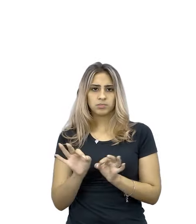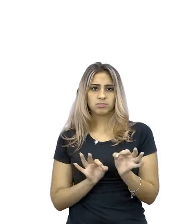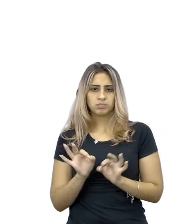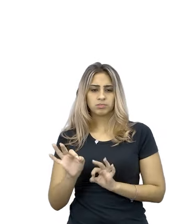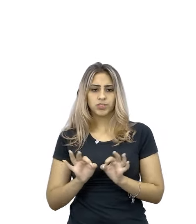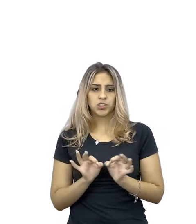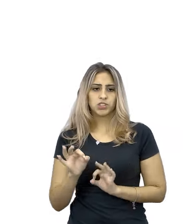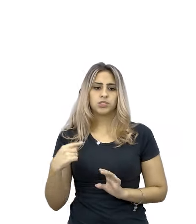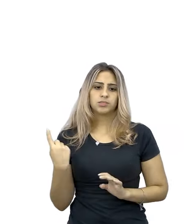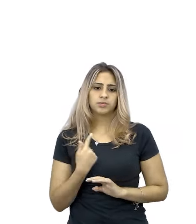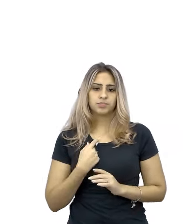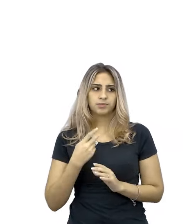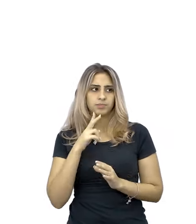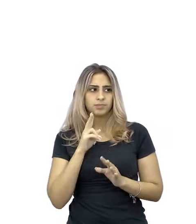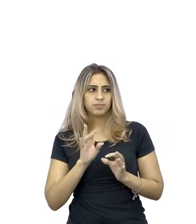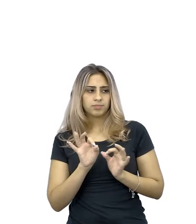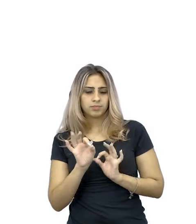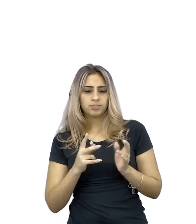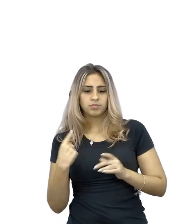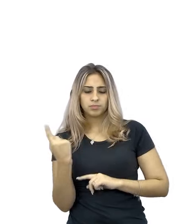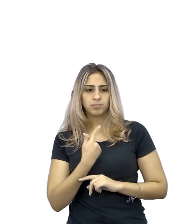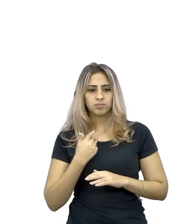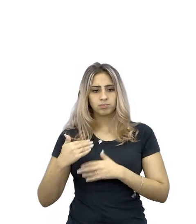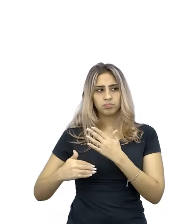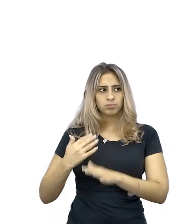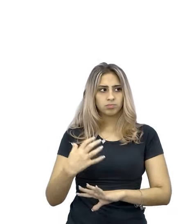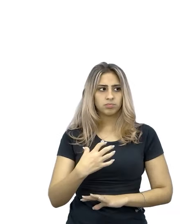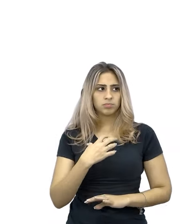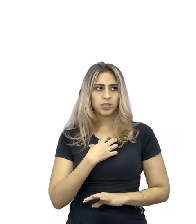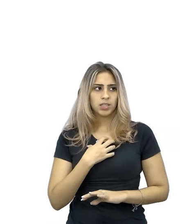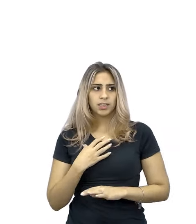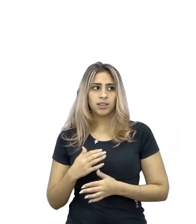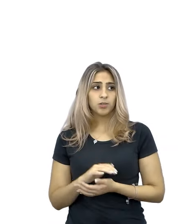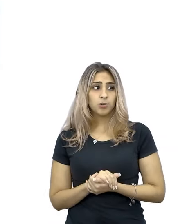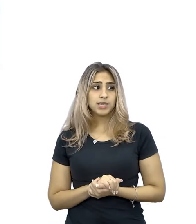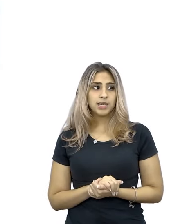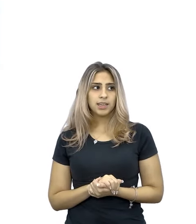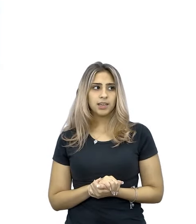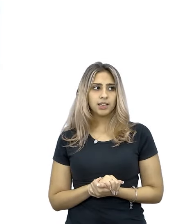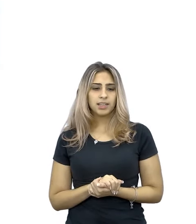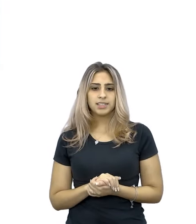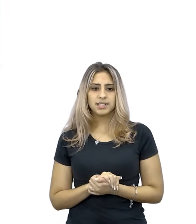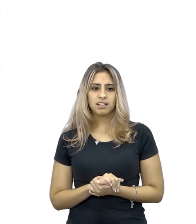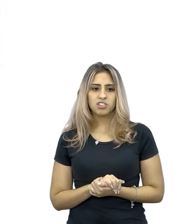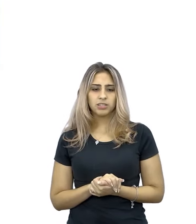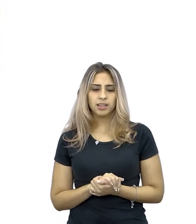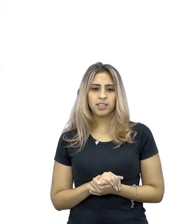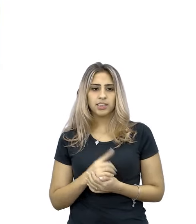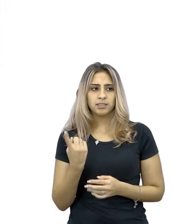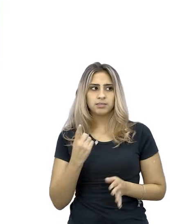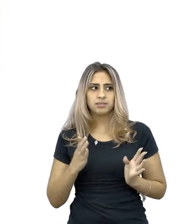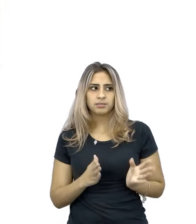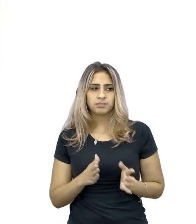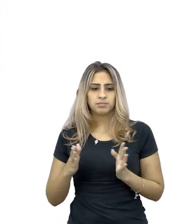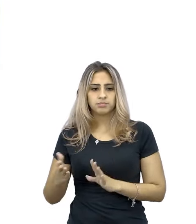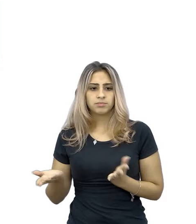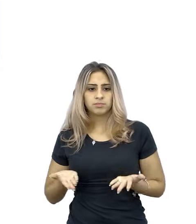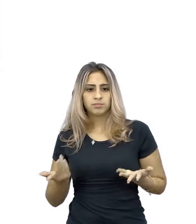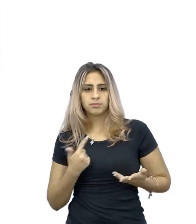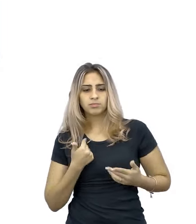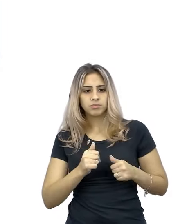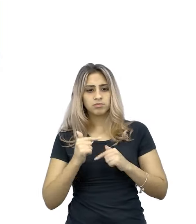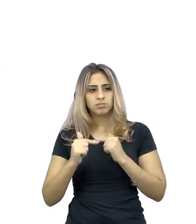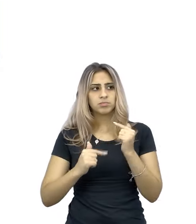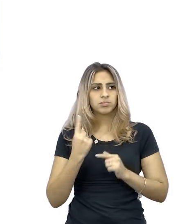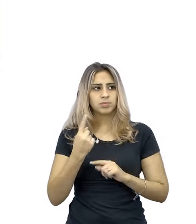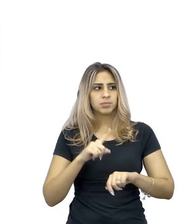situação de aprendizagem e desenvolvimento da nossa situação de aprendizagem do volume 1. Então, para a gente lembrar a nossa agenda de hoje, nós vamos trabalhar